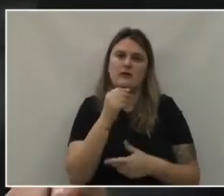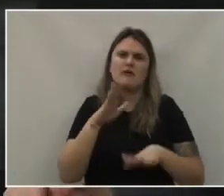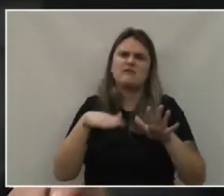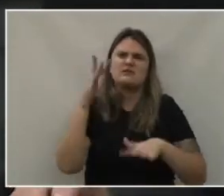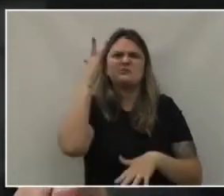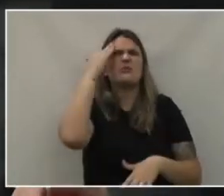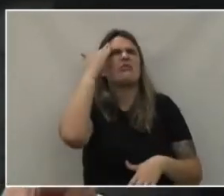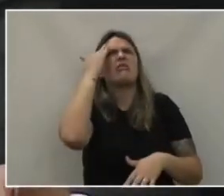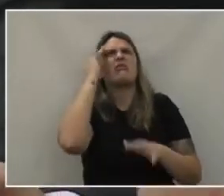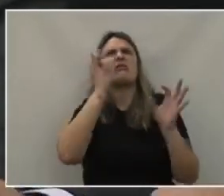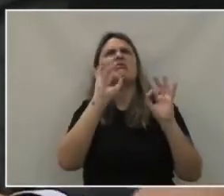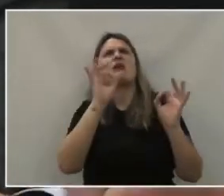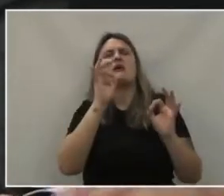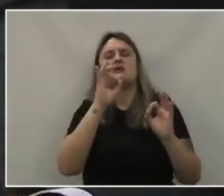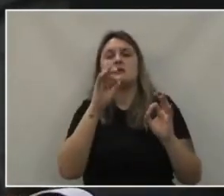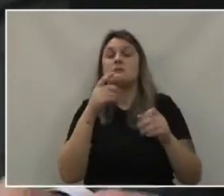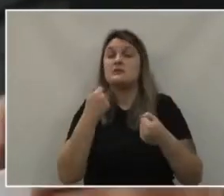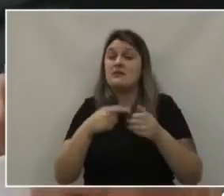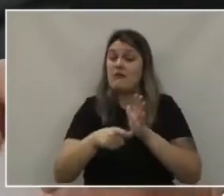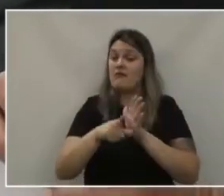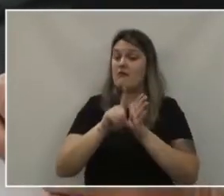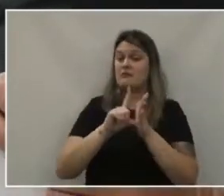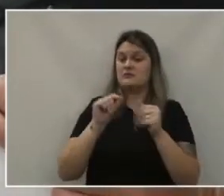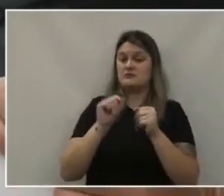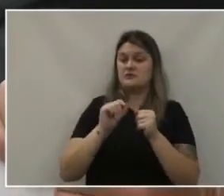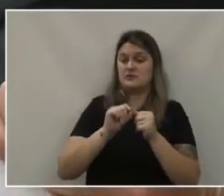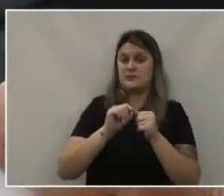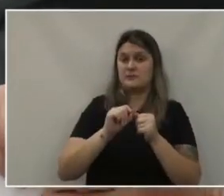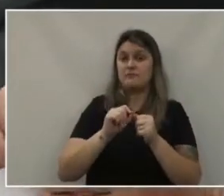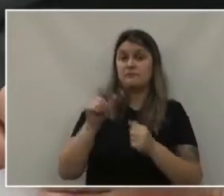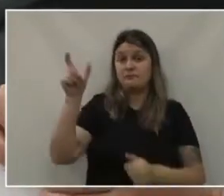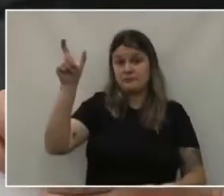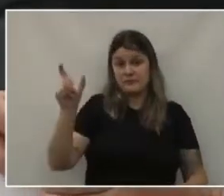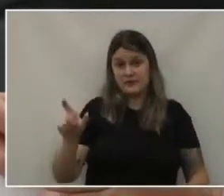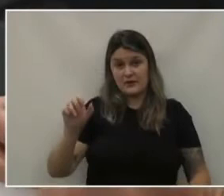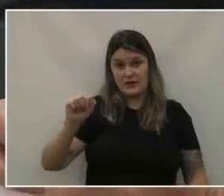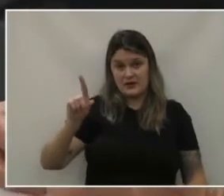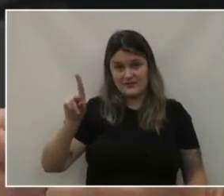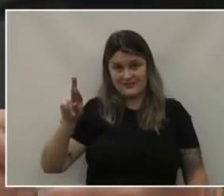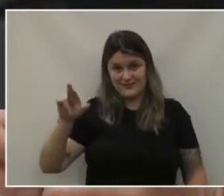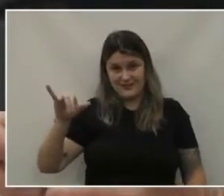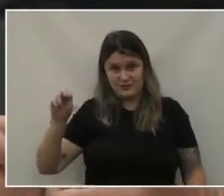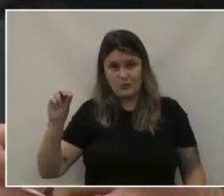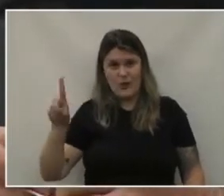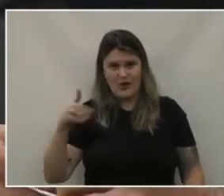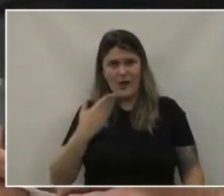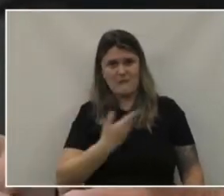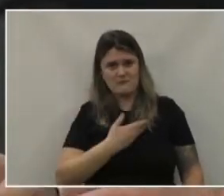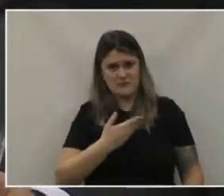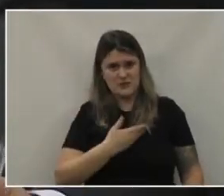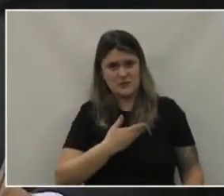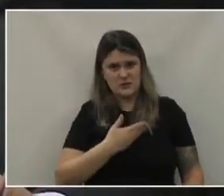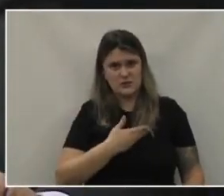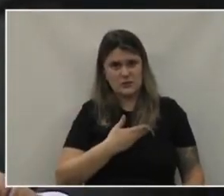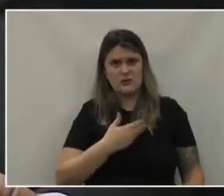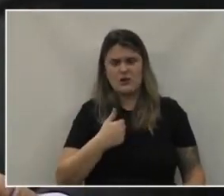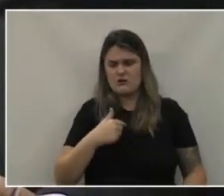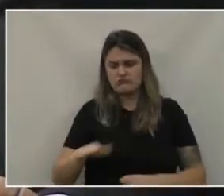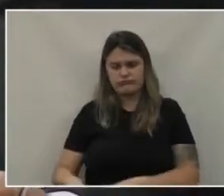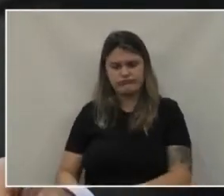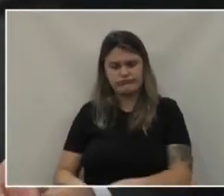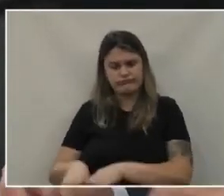saber o que está acontecendo. E o Adriano, um amigo nosso, de